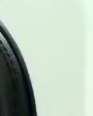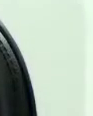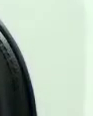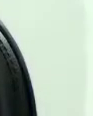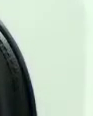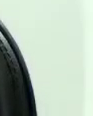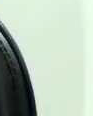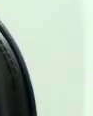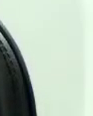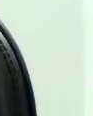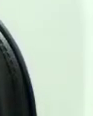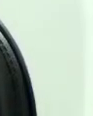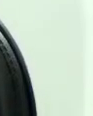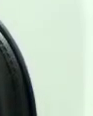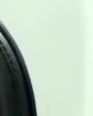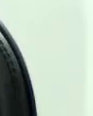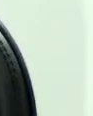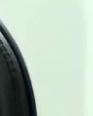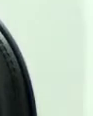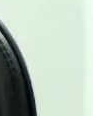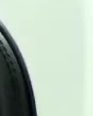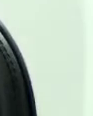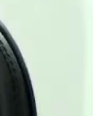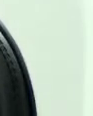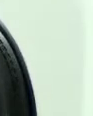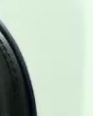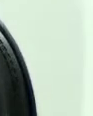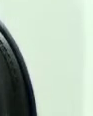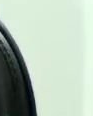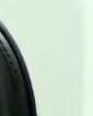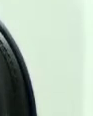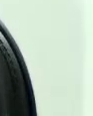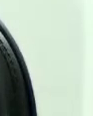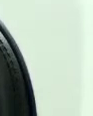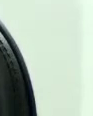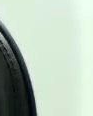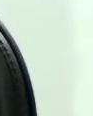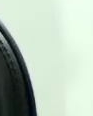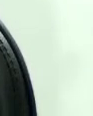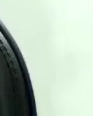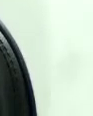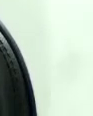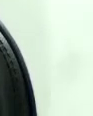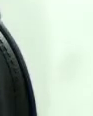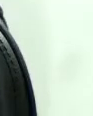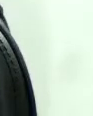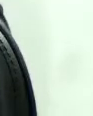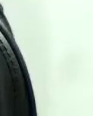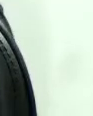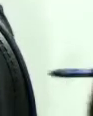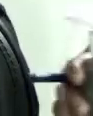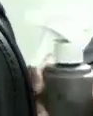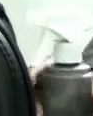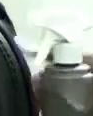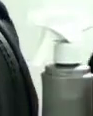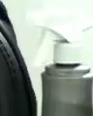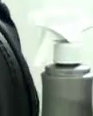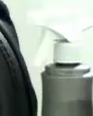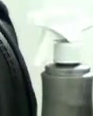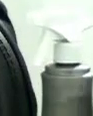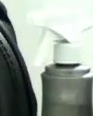de saúde para a saúde do município, né? O acolhimento de dados, né? Que depende deles, como Vossa